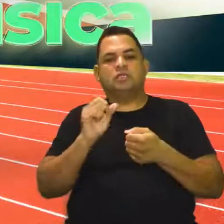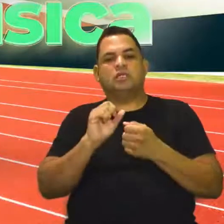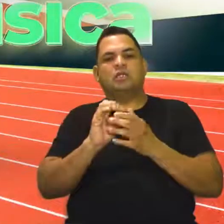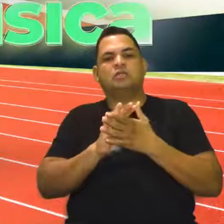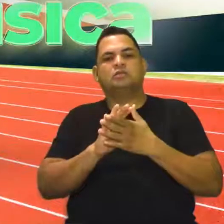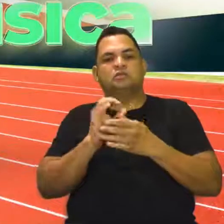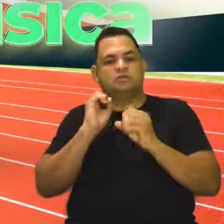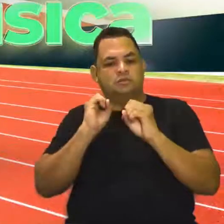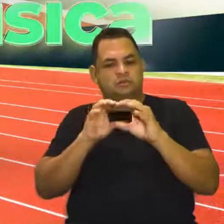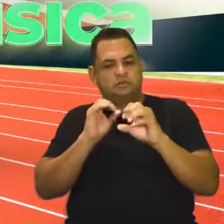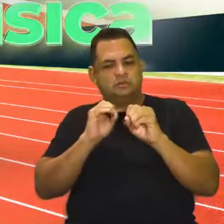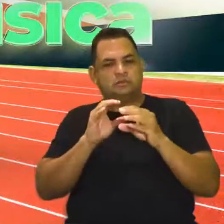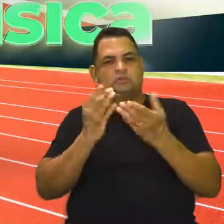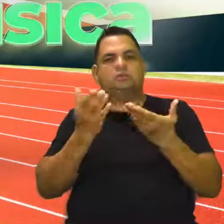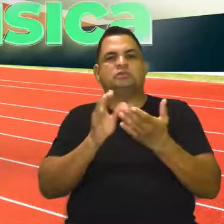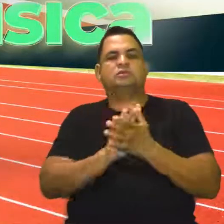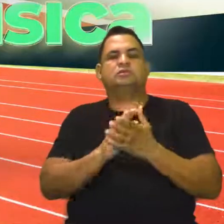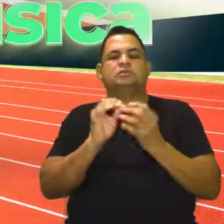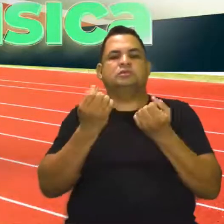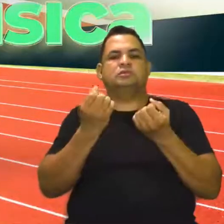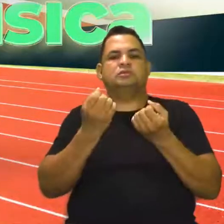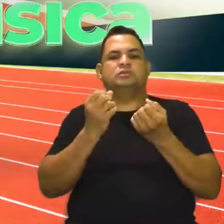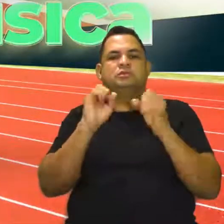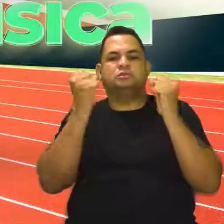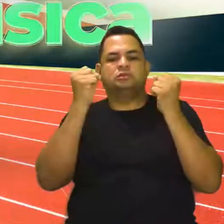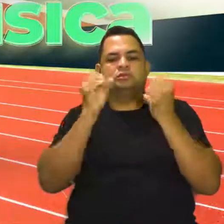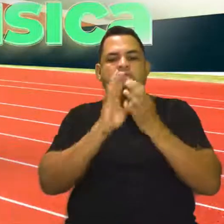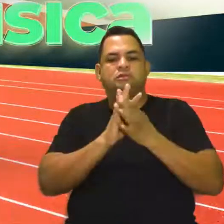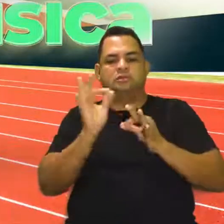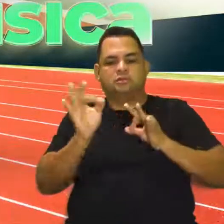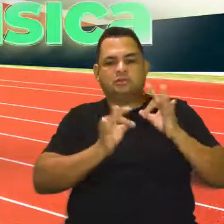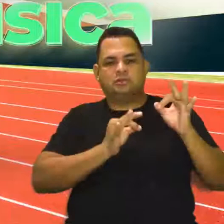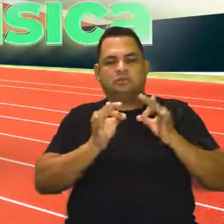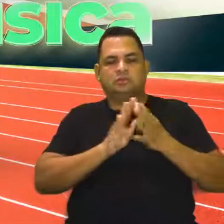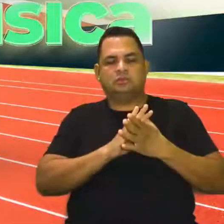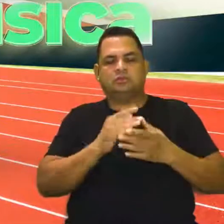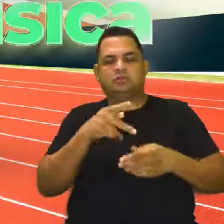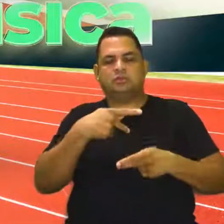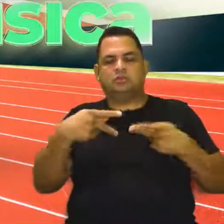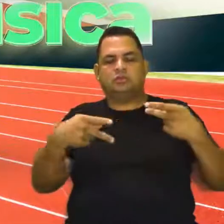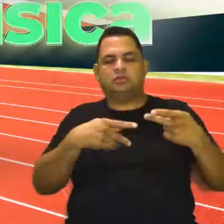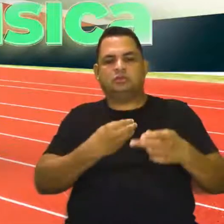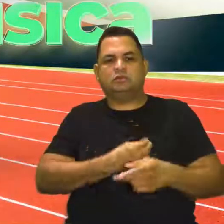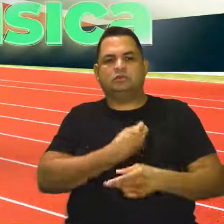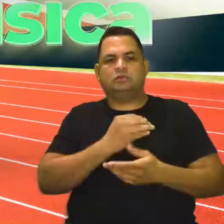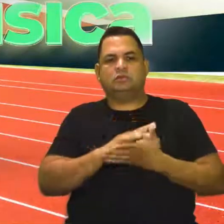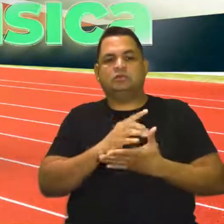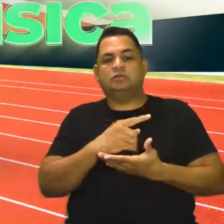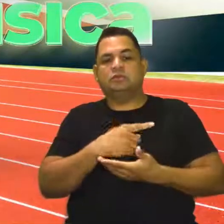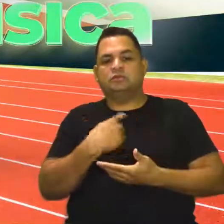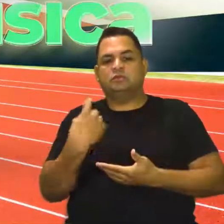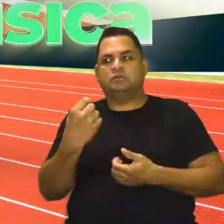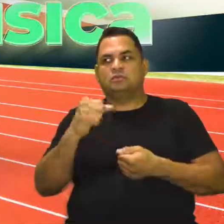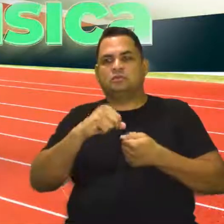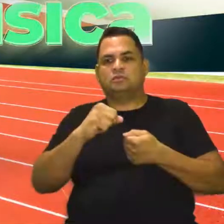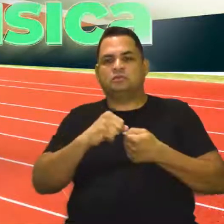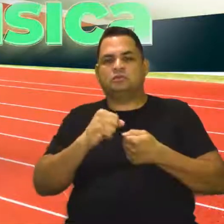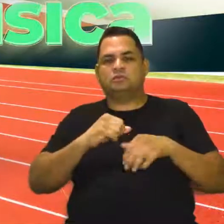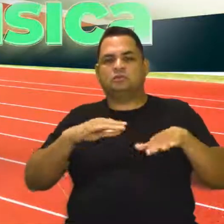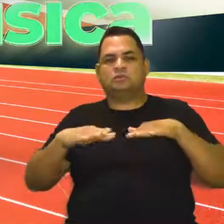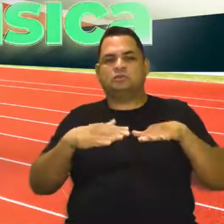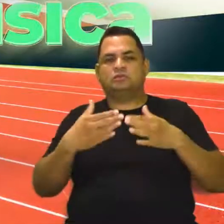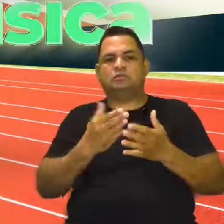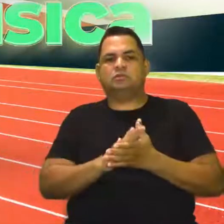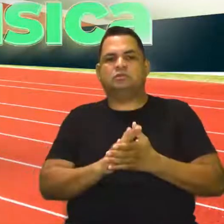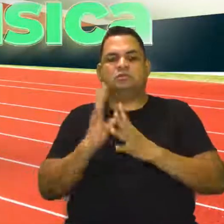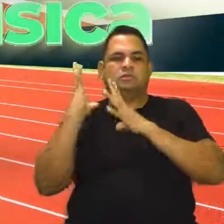física sistematizada no seu projeto de vida. Isso. Nós vamos fazer o mexa-se quando a gente voltar lá na revisão, então já separa